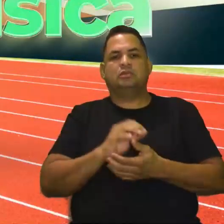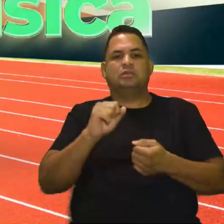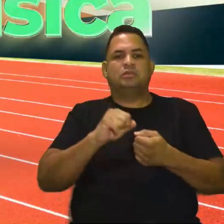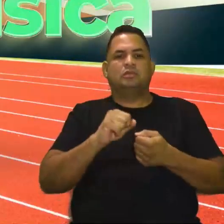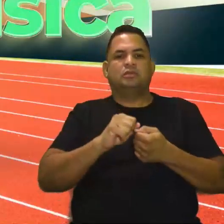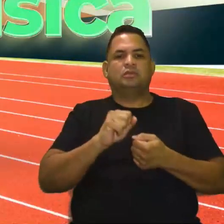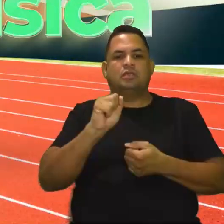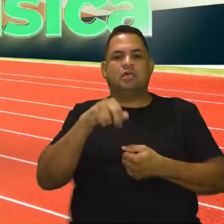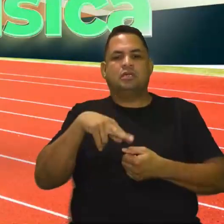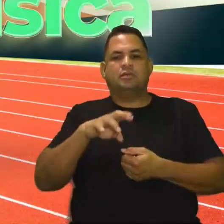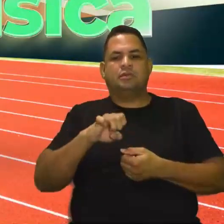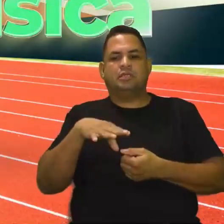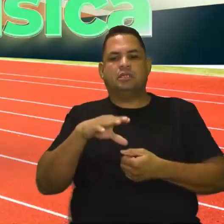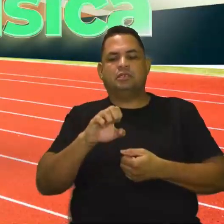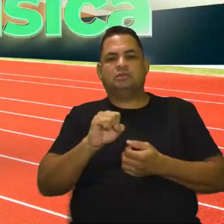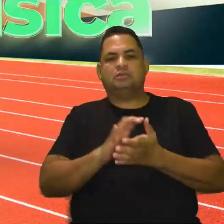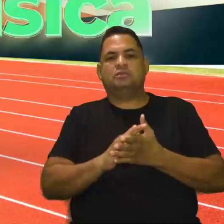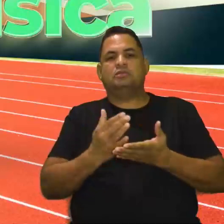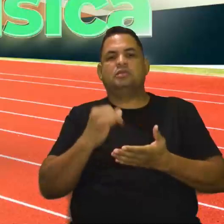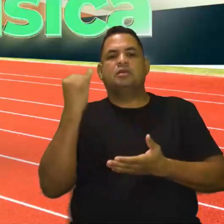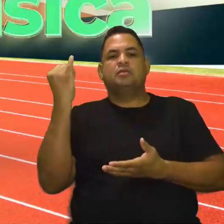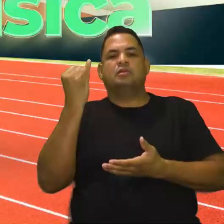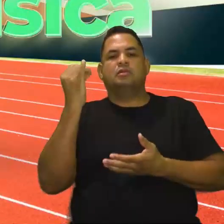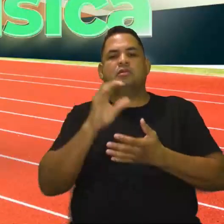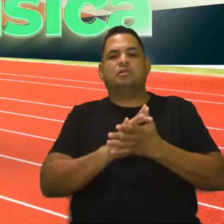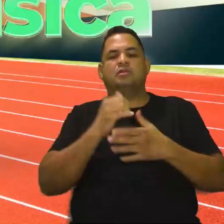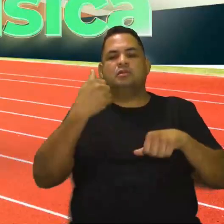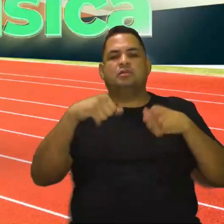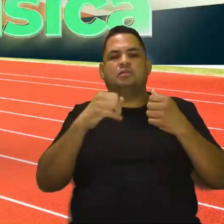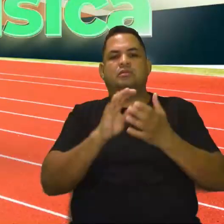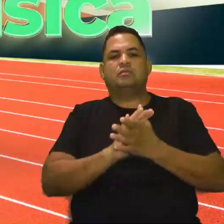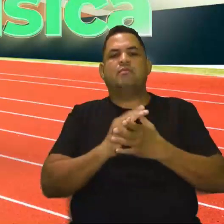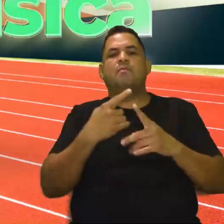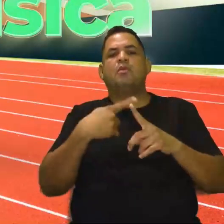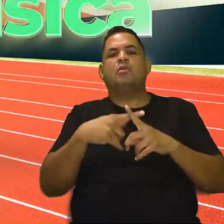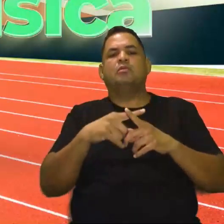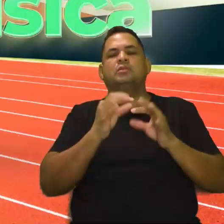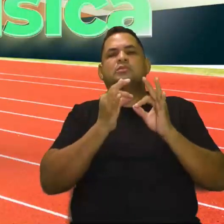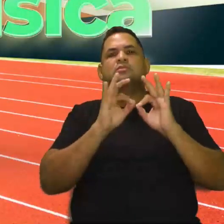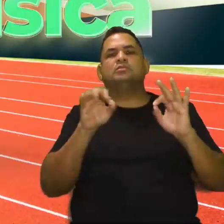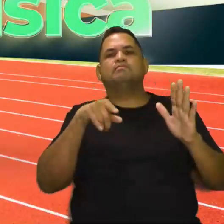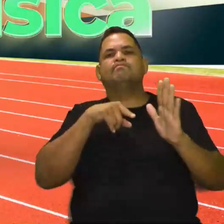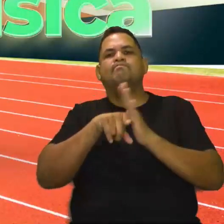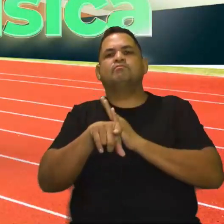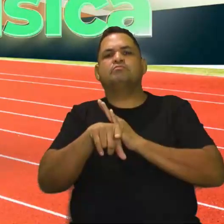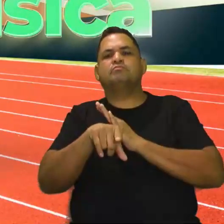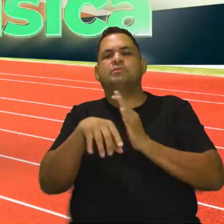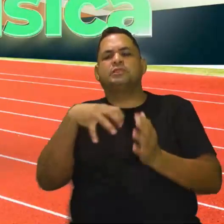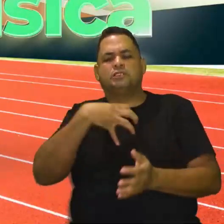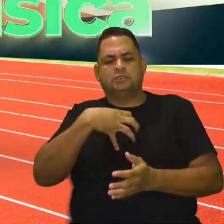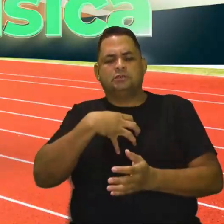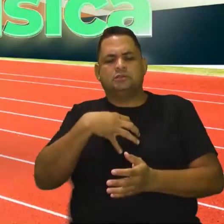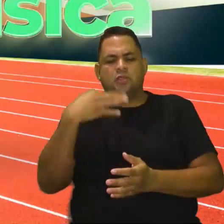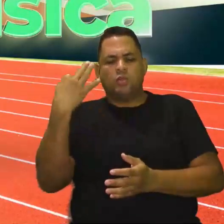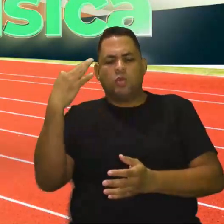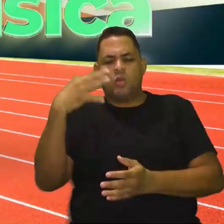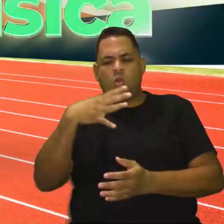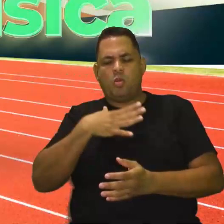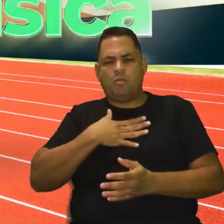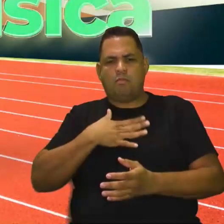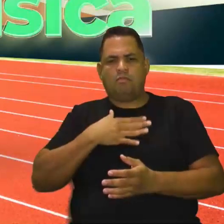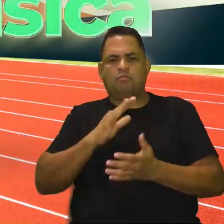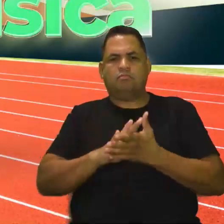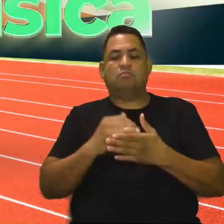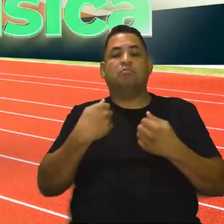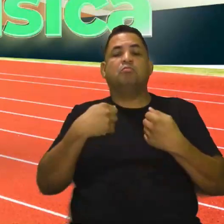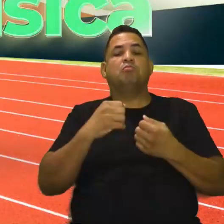anamnese, o quanto que é importante a avaliação física, porque uma simples pergunta, você sente dor no peito? Pode salvar